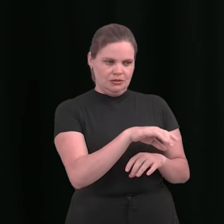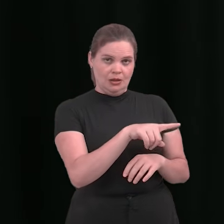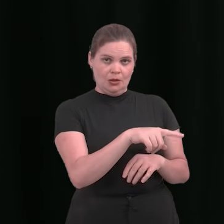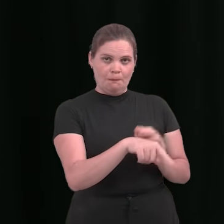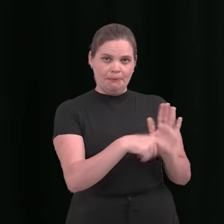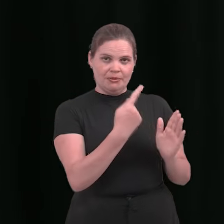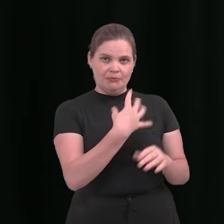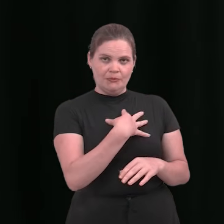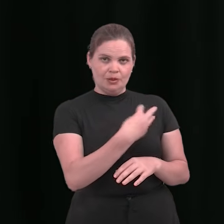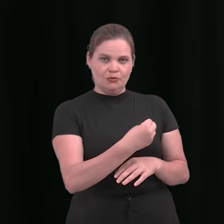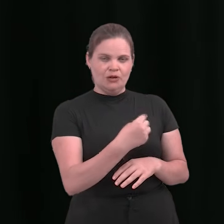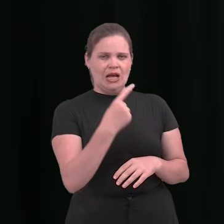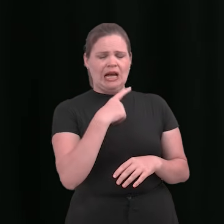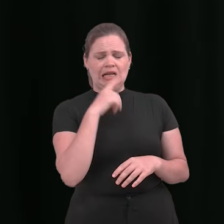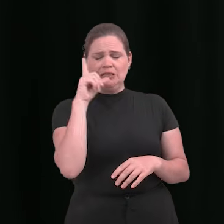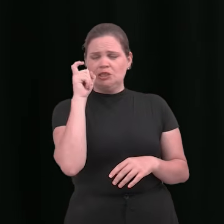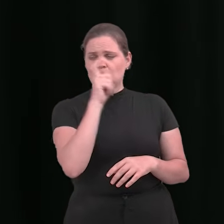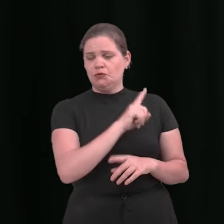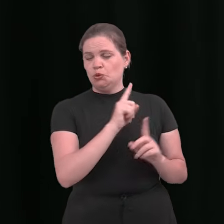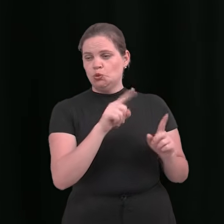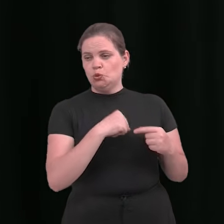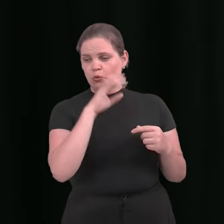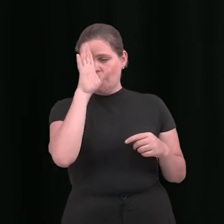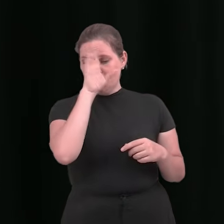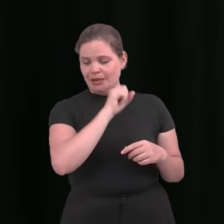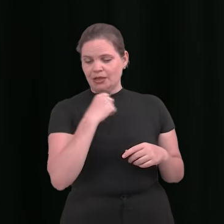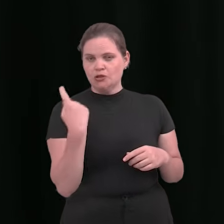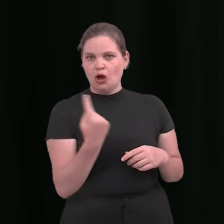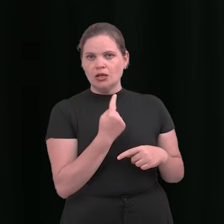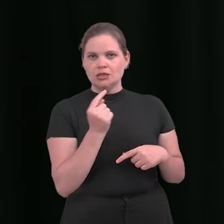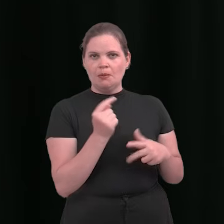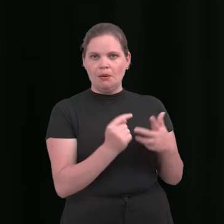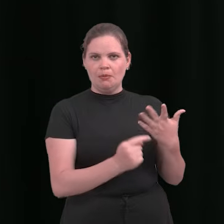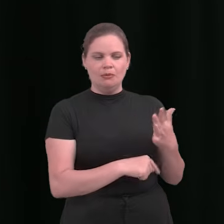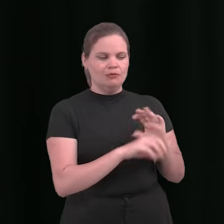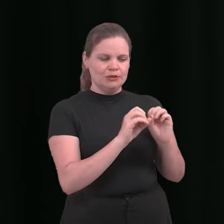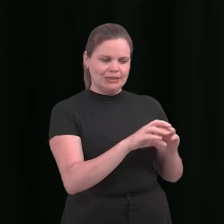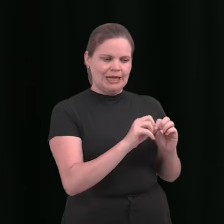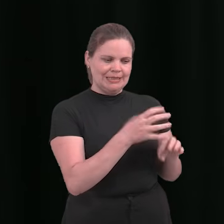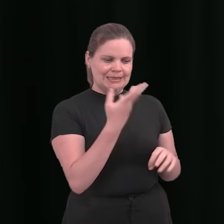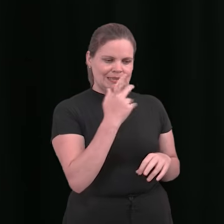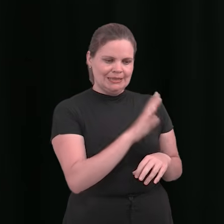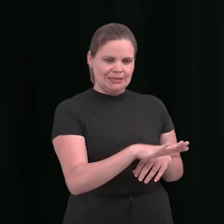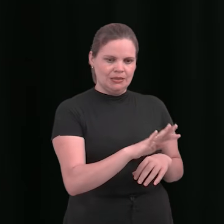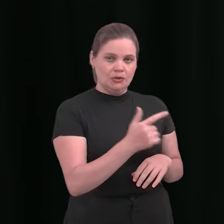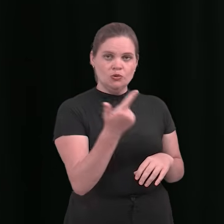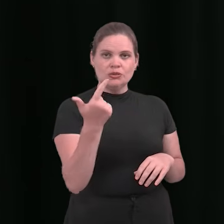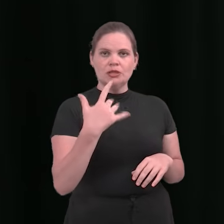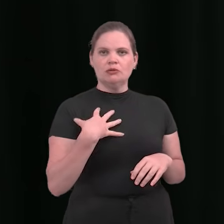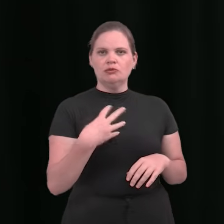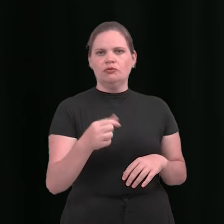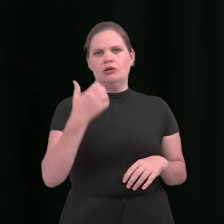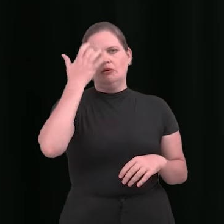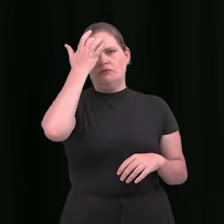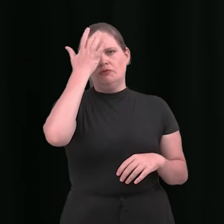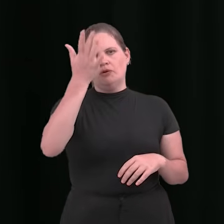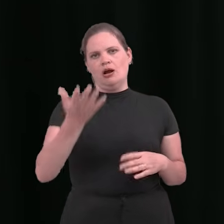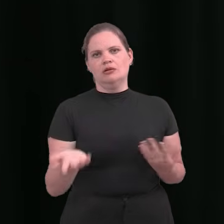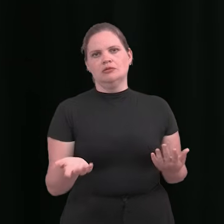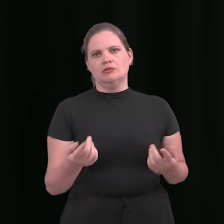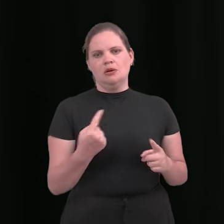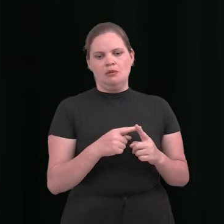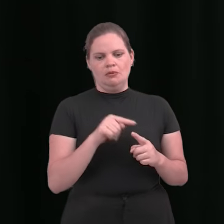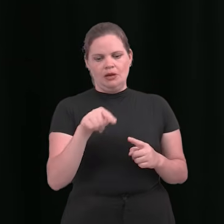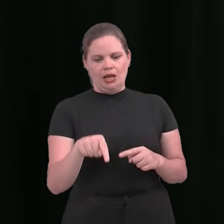passa por todos aqueles desafios ali, para aprender tudo sozinho, para ensinar ali para a criança. Quando vem o segundo ele já aprende